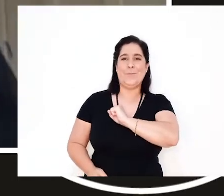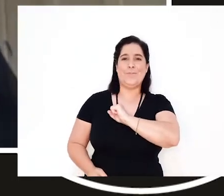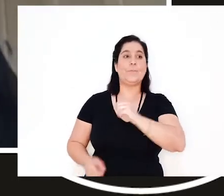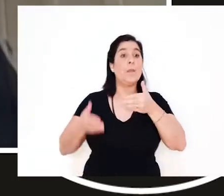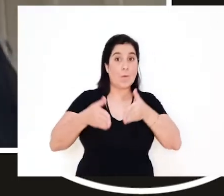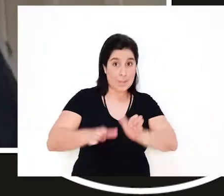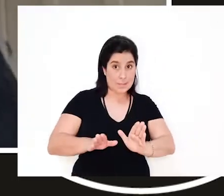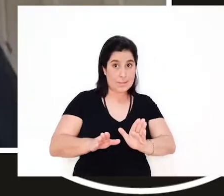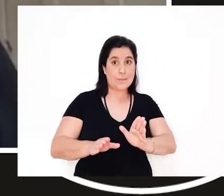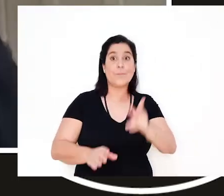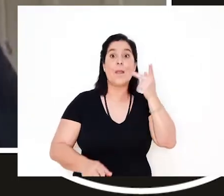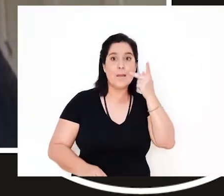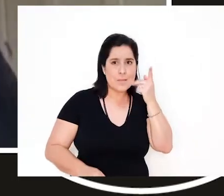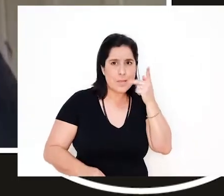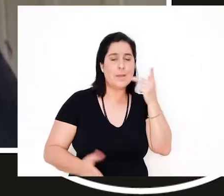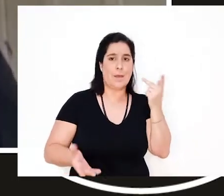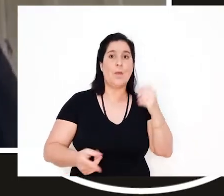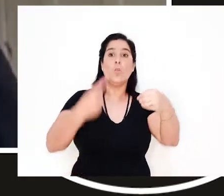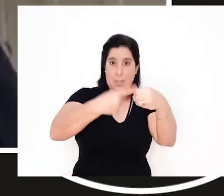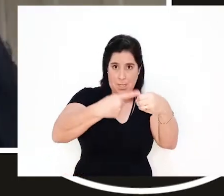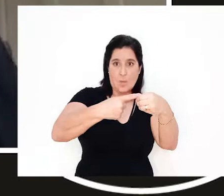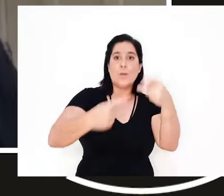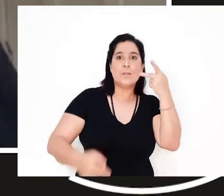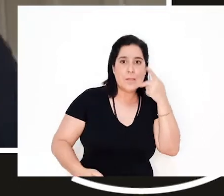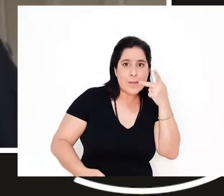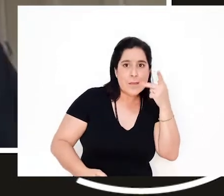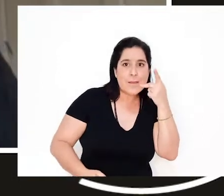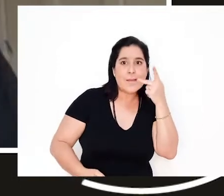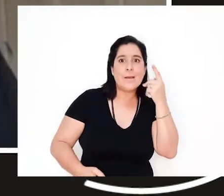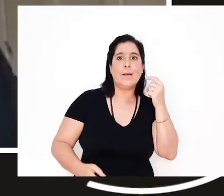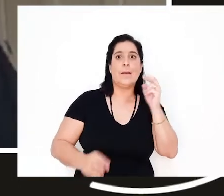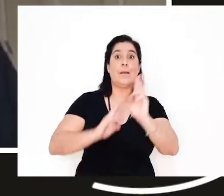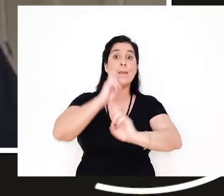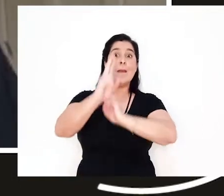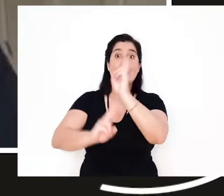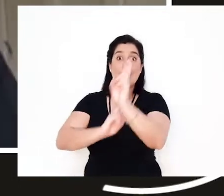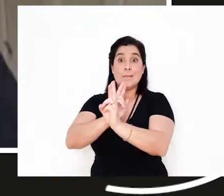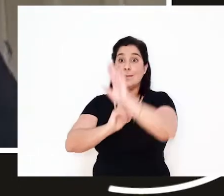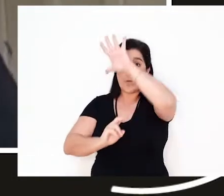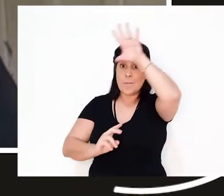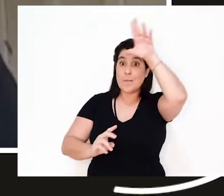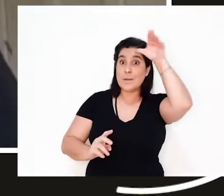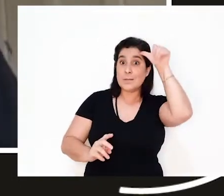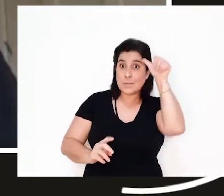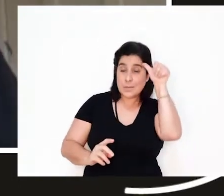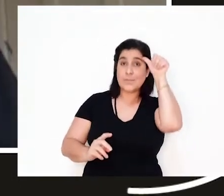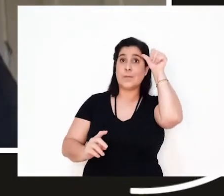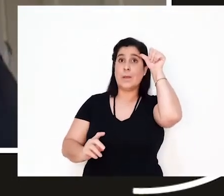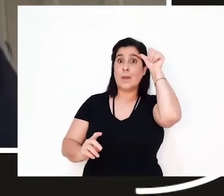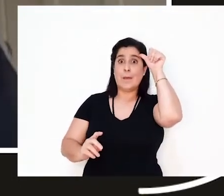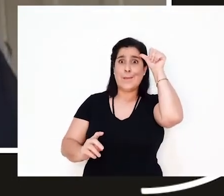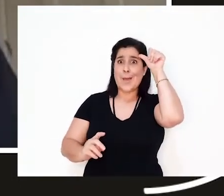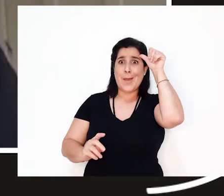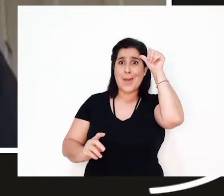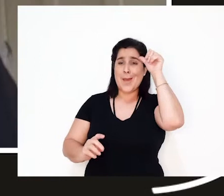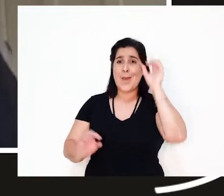em Fortaleza, Ceará. Na realidade, nasci no interior do Ceará. E a relação aqui com a Amazônia é esse tempo do Mato Grosso. Nós estamos já há 29